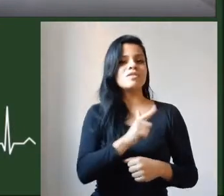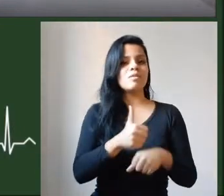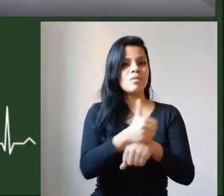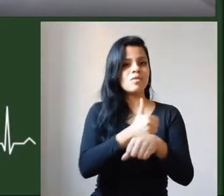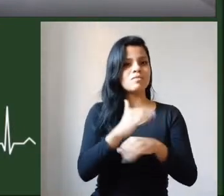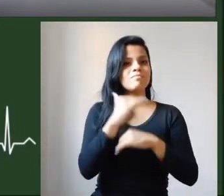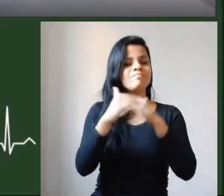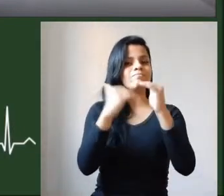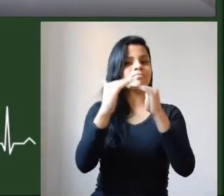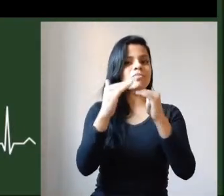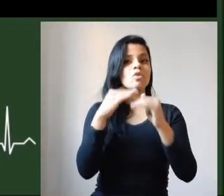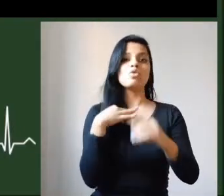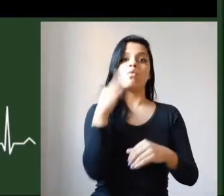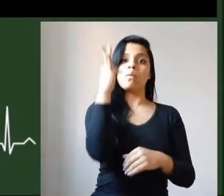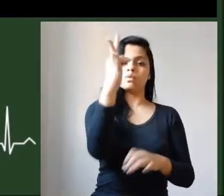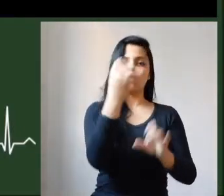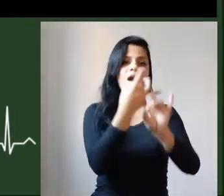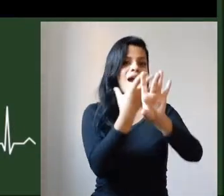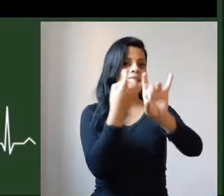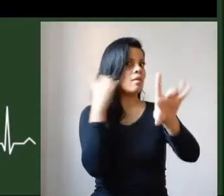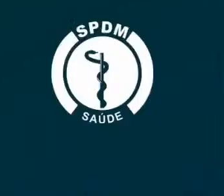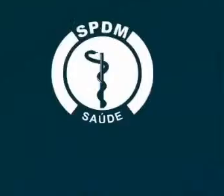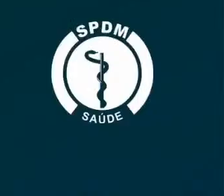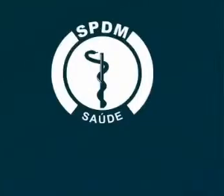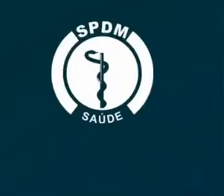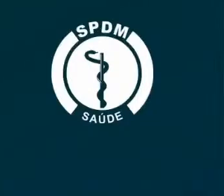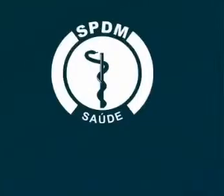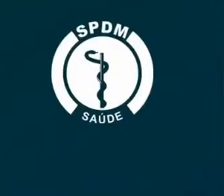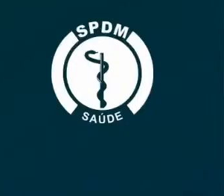forte abraço. Abraço. Tchau.